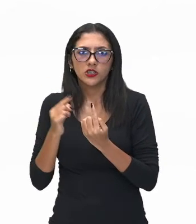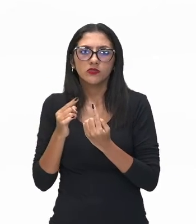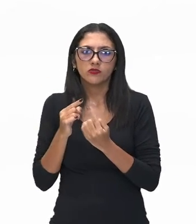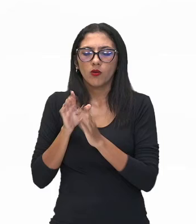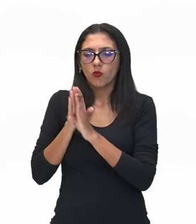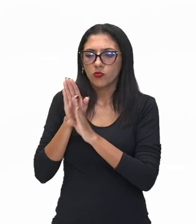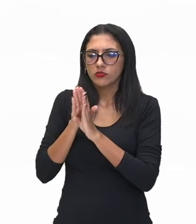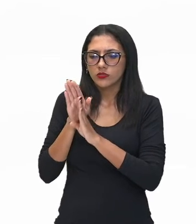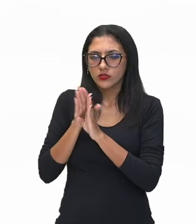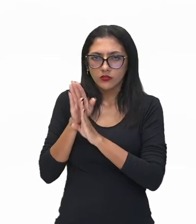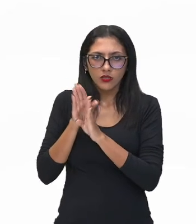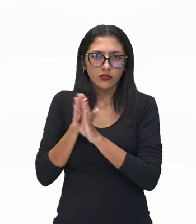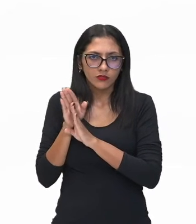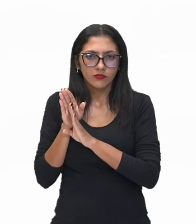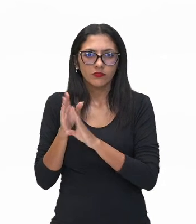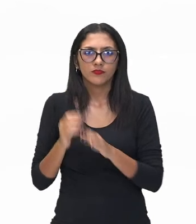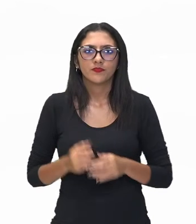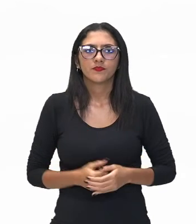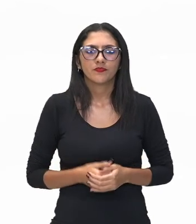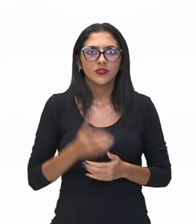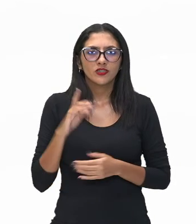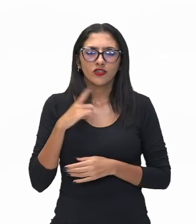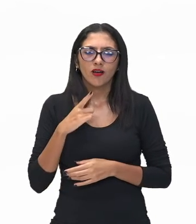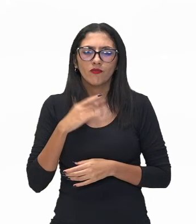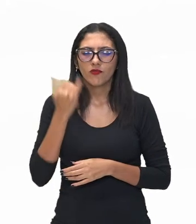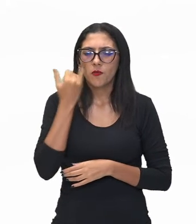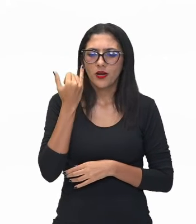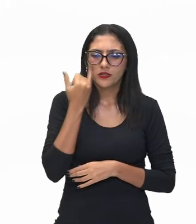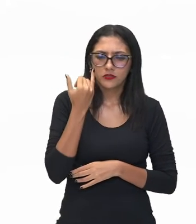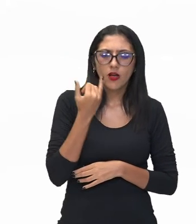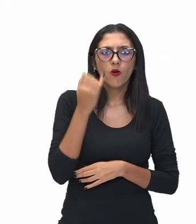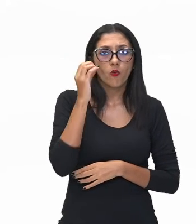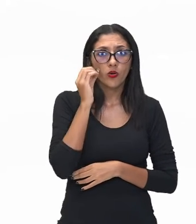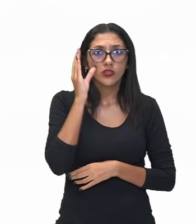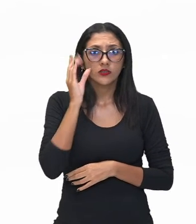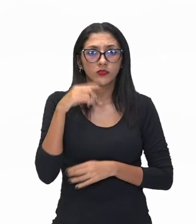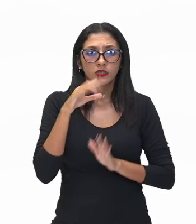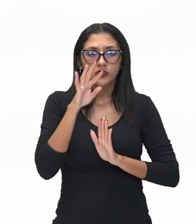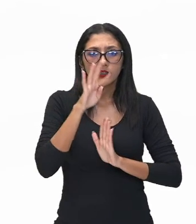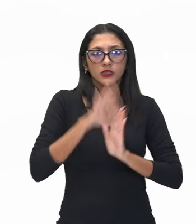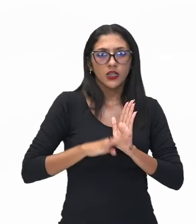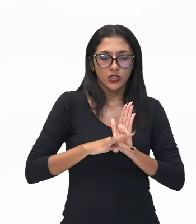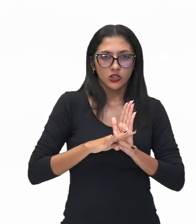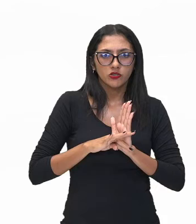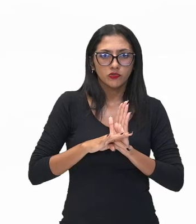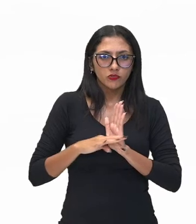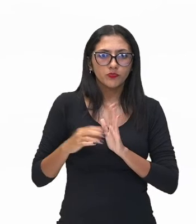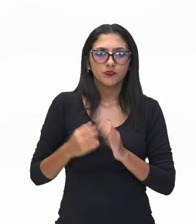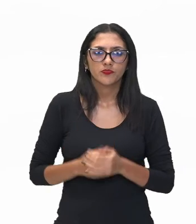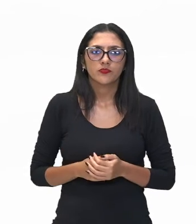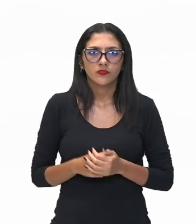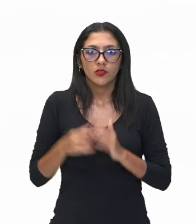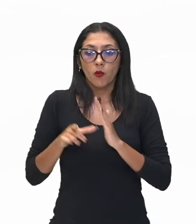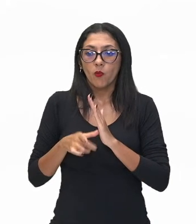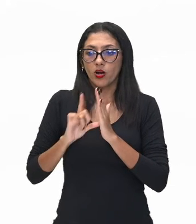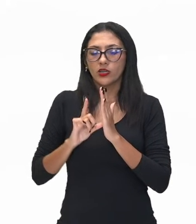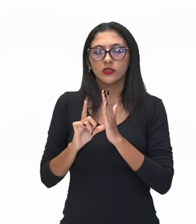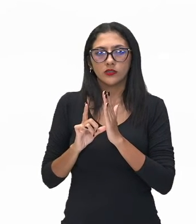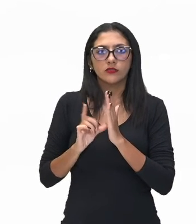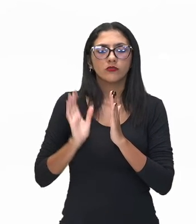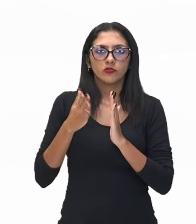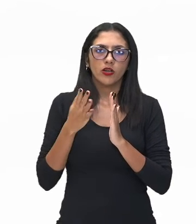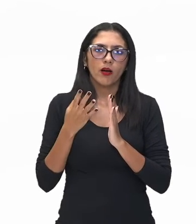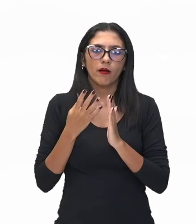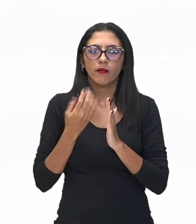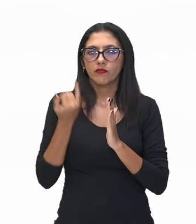falei. Ao conhecer esses elementos, é mais fácil compreender o texto, podendo antecipar diversas informações,